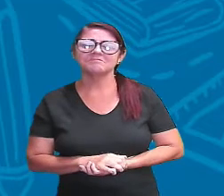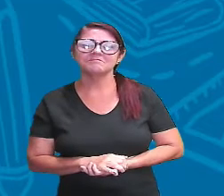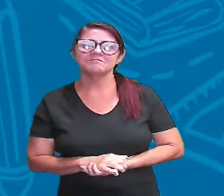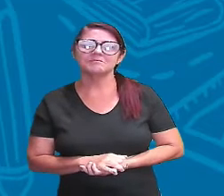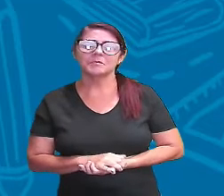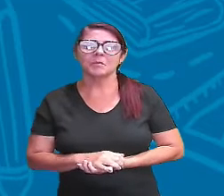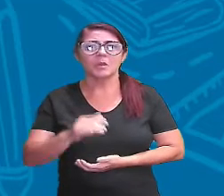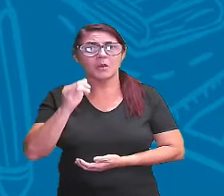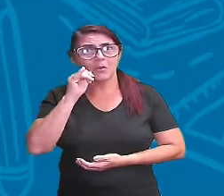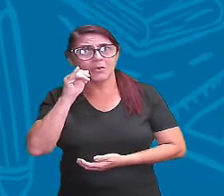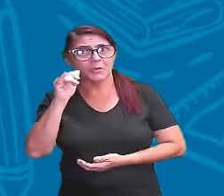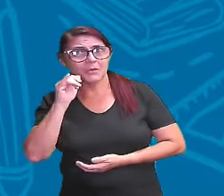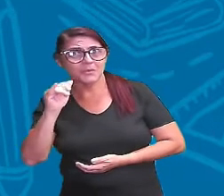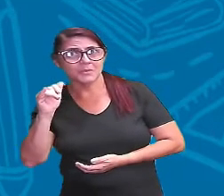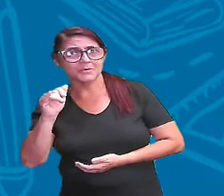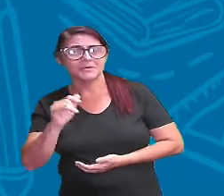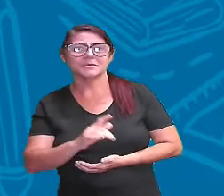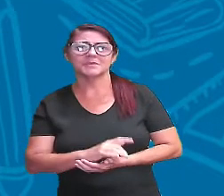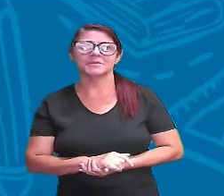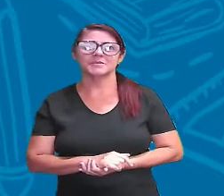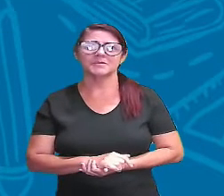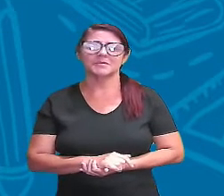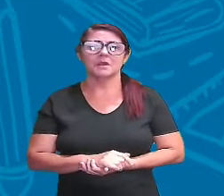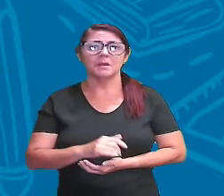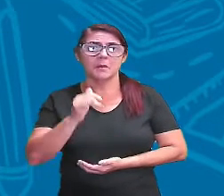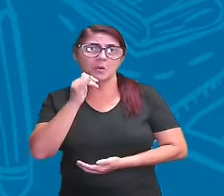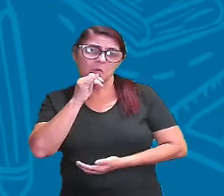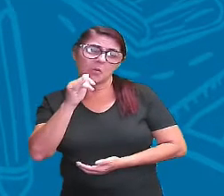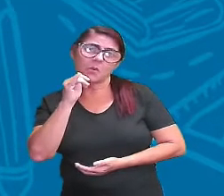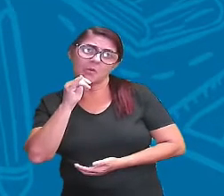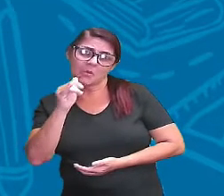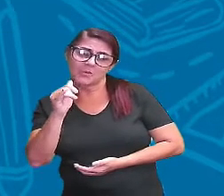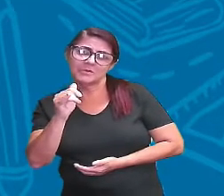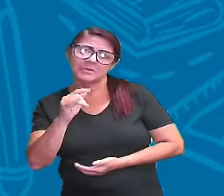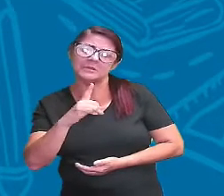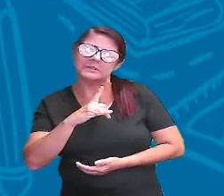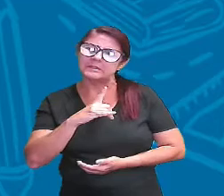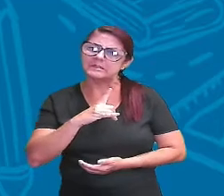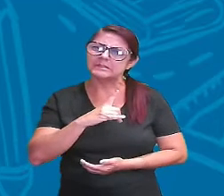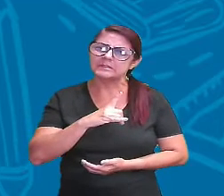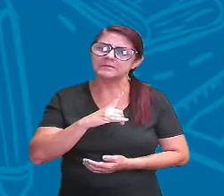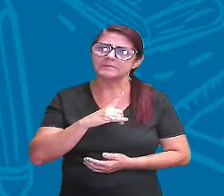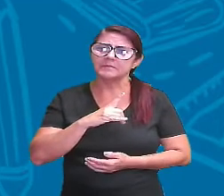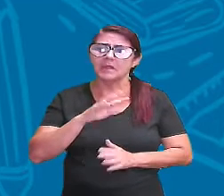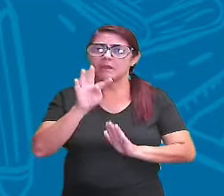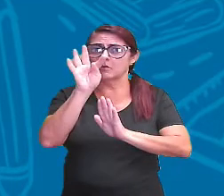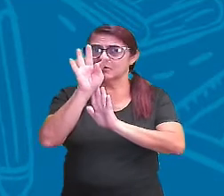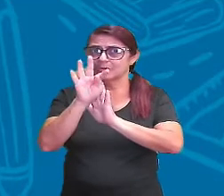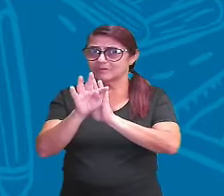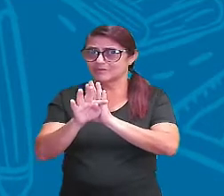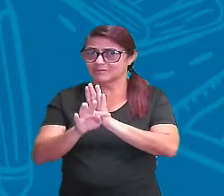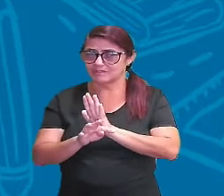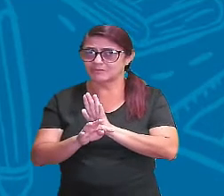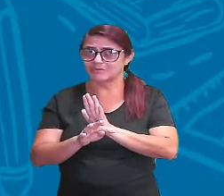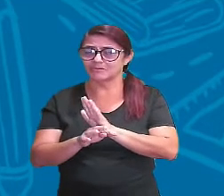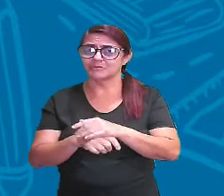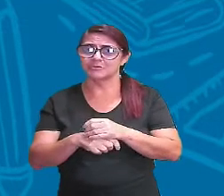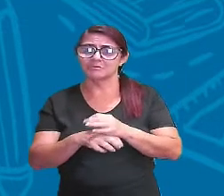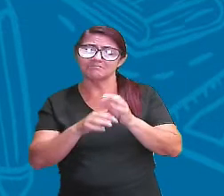O conto, temos aqui, ó, para o conto, a gente diz o seguinte, que ele é um texto